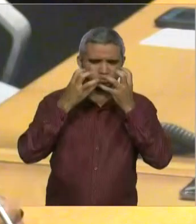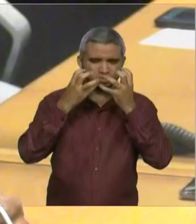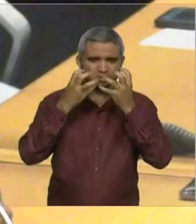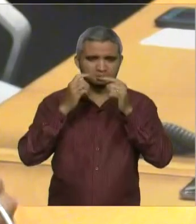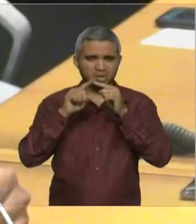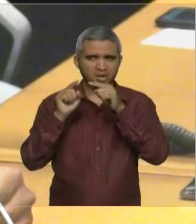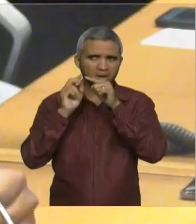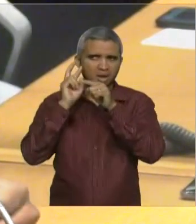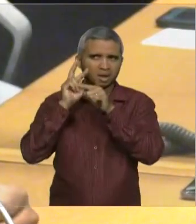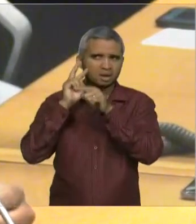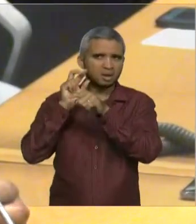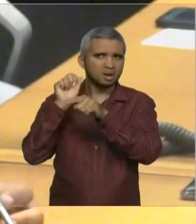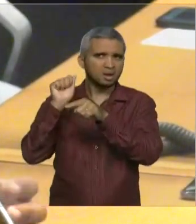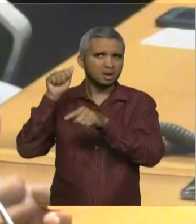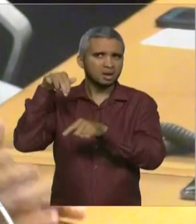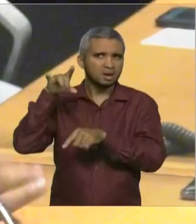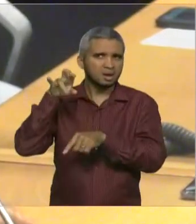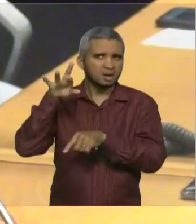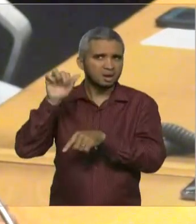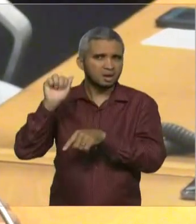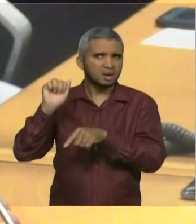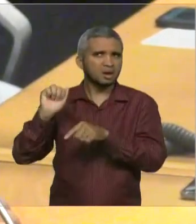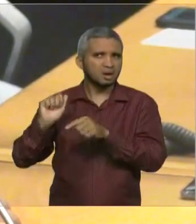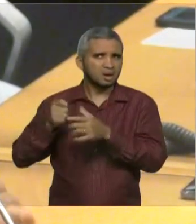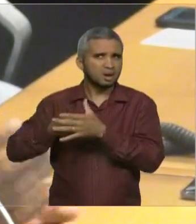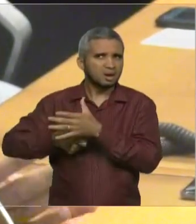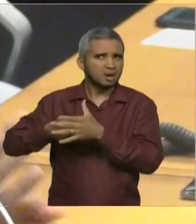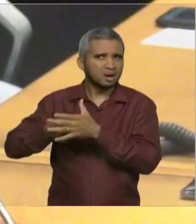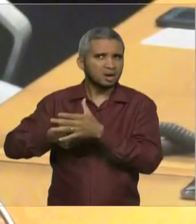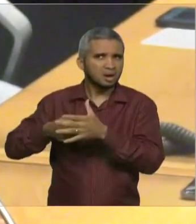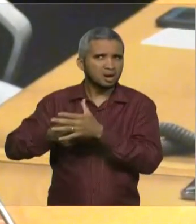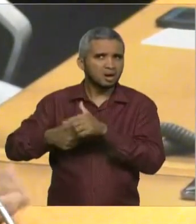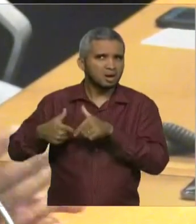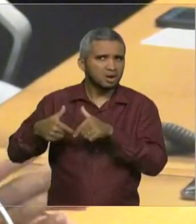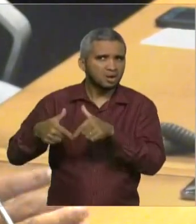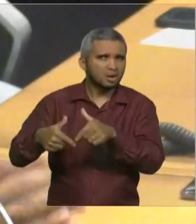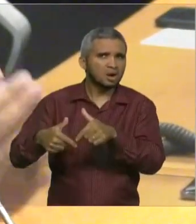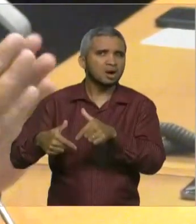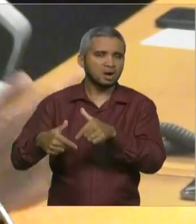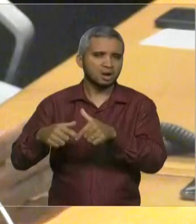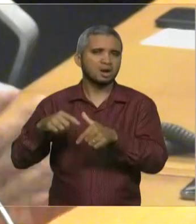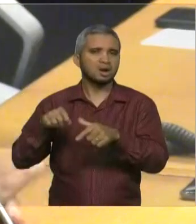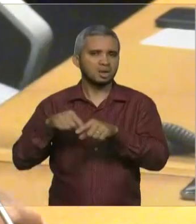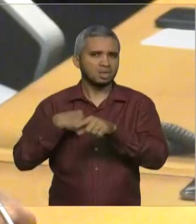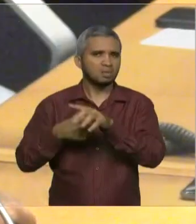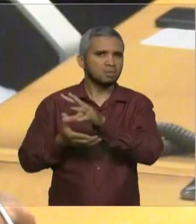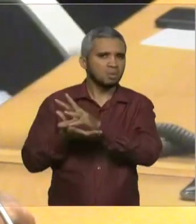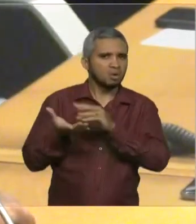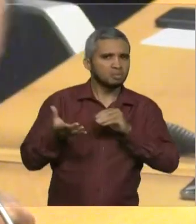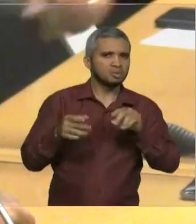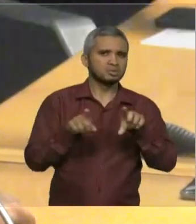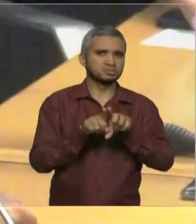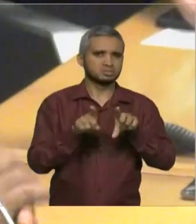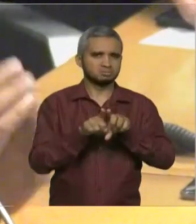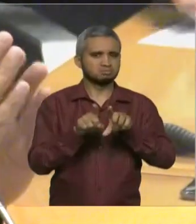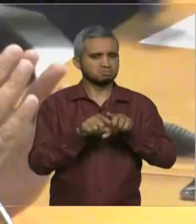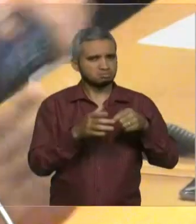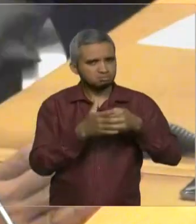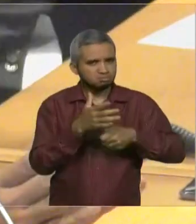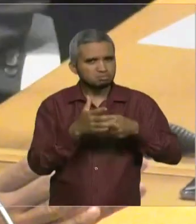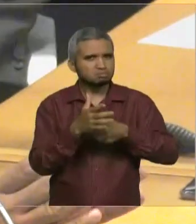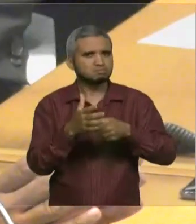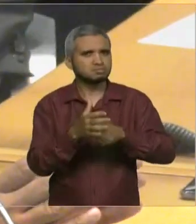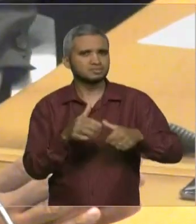motivação necessária para enfrentar todos os obstáculos. E todos nós aqui estamos felizes lá com sua presença, porque você